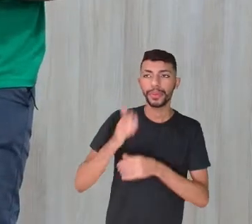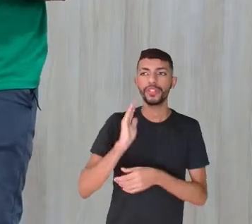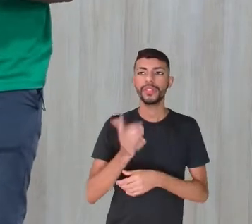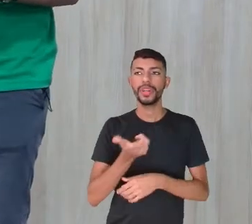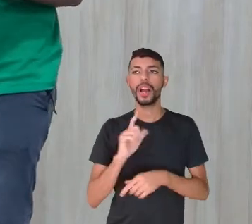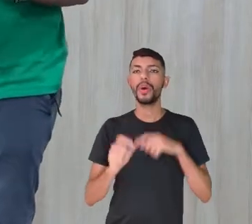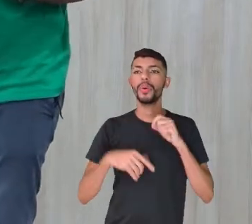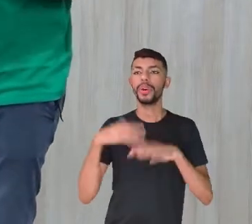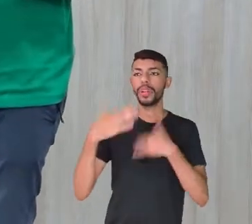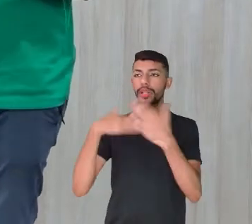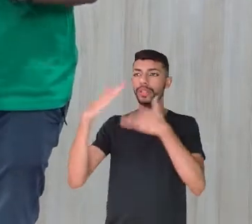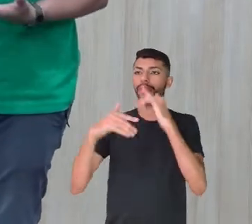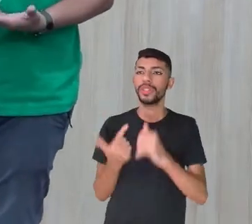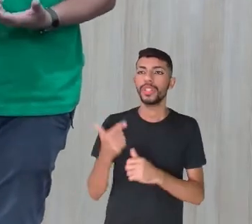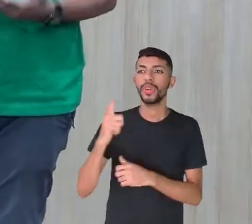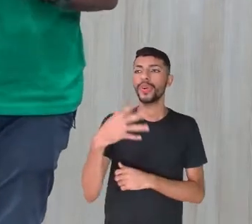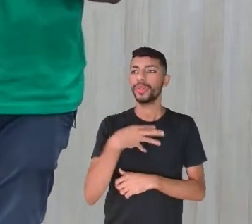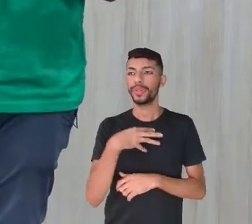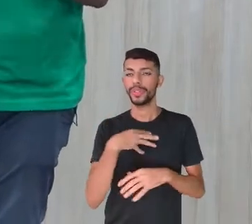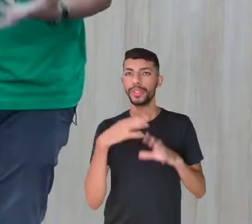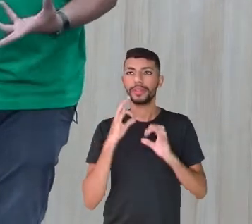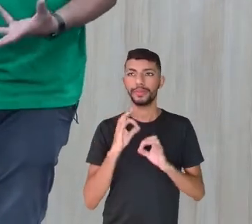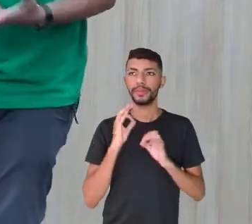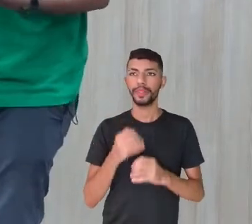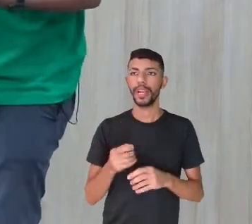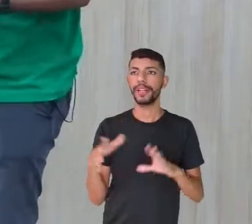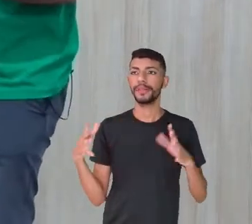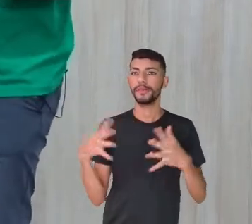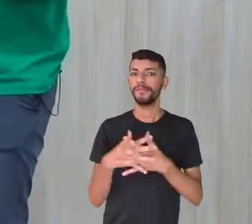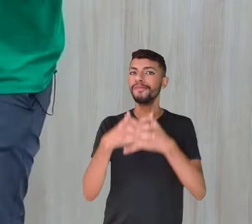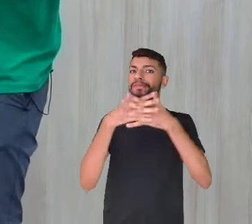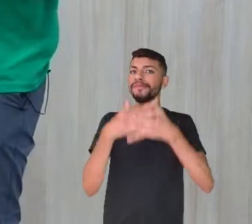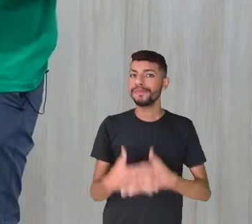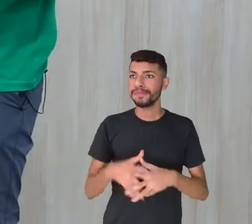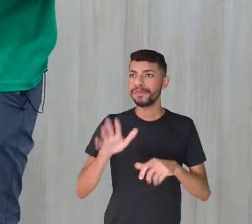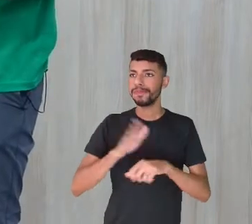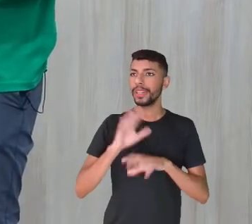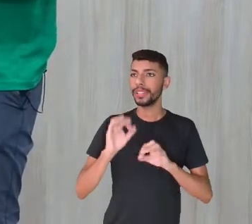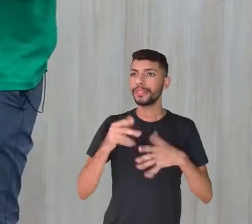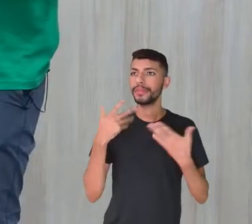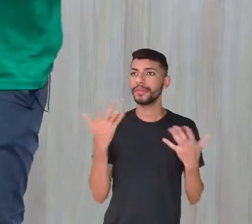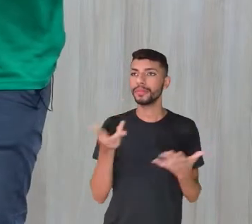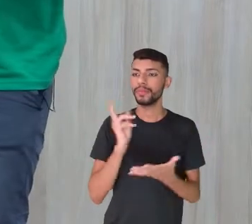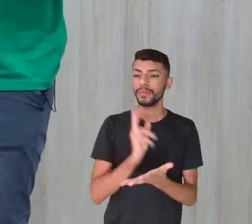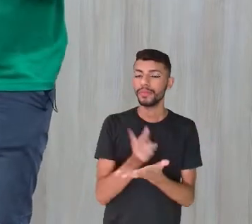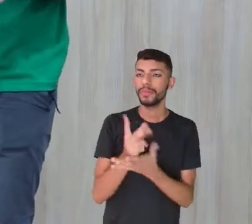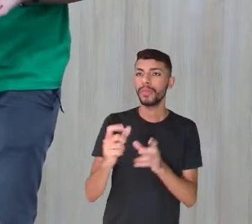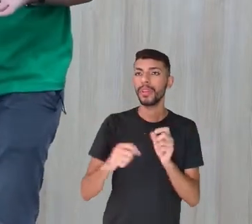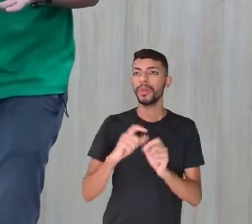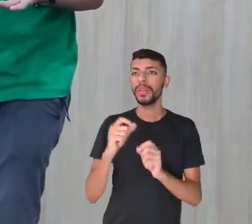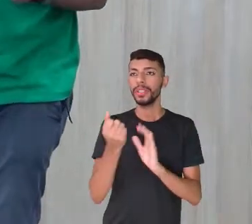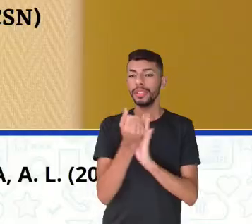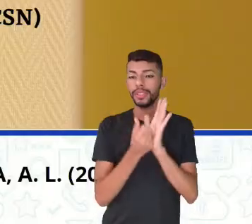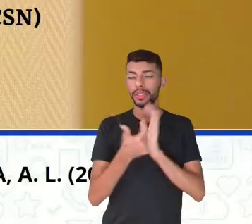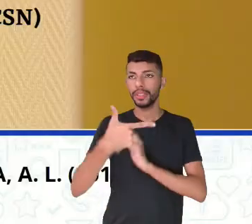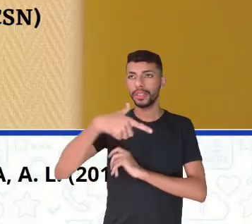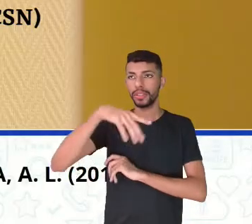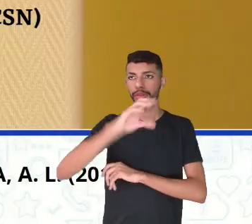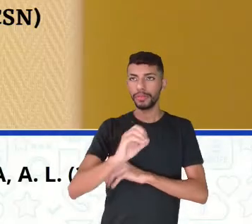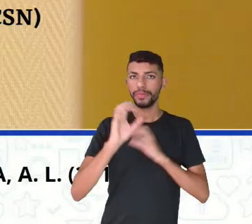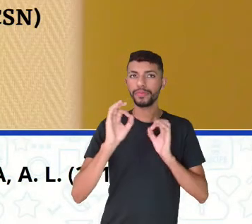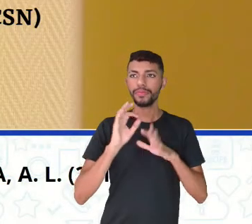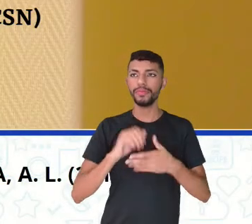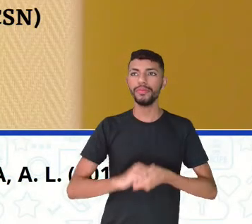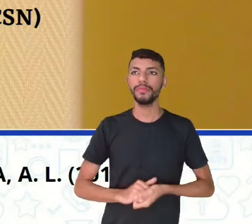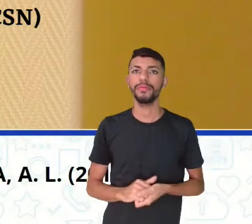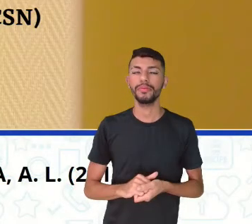se desenvolvido de outra maneira também, mais complexa, tá? Então, continuando aí, no século XX, já